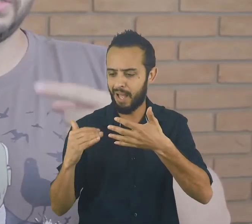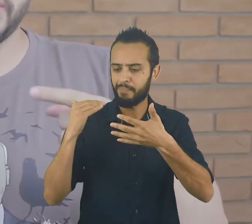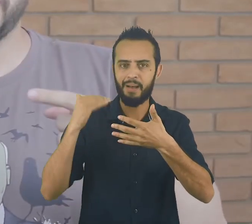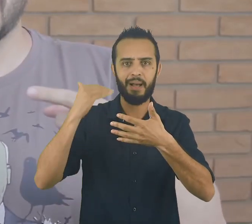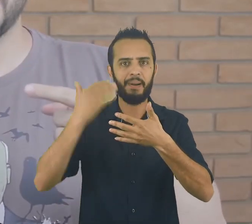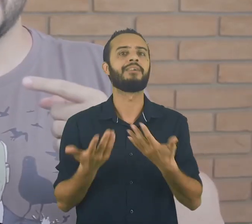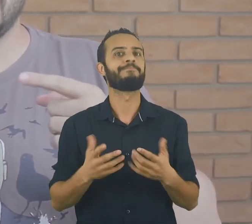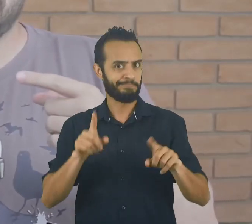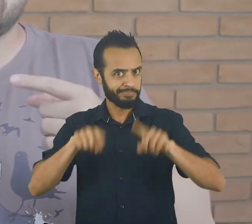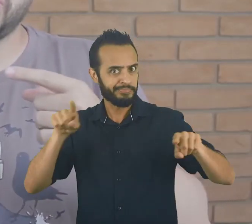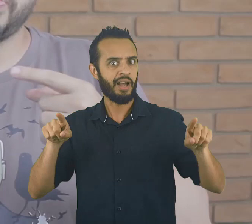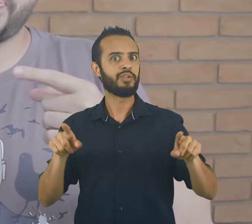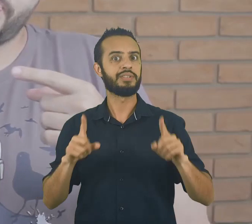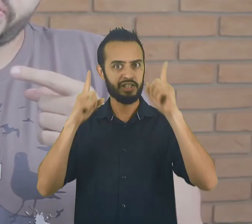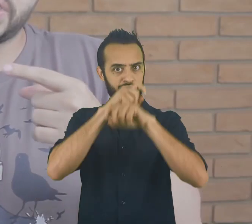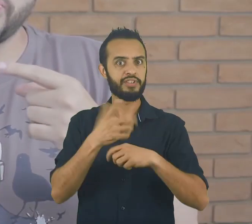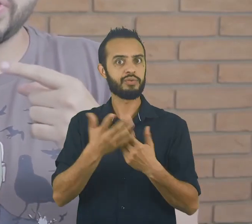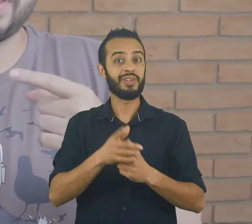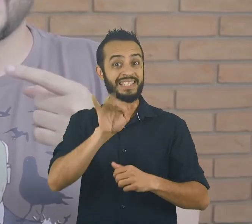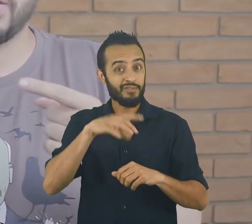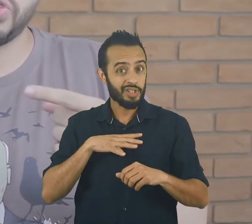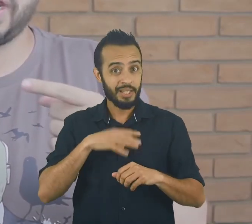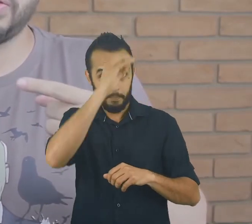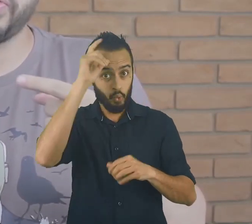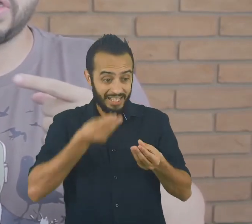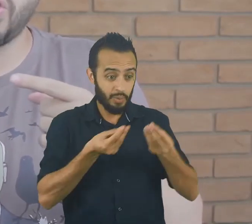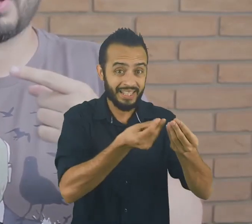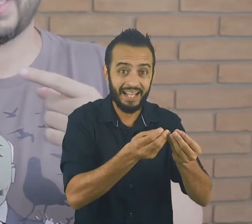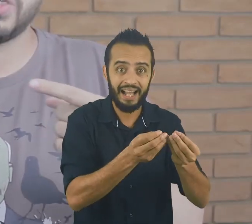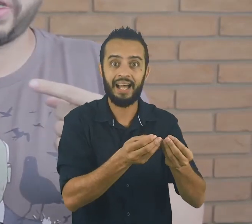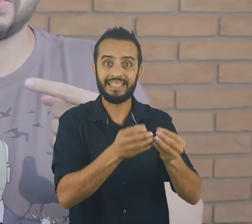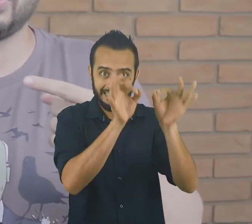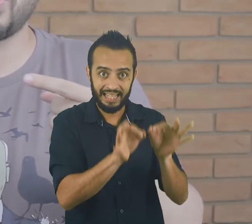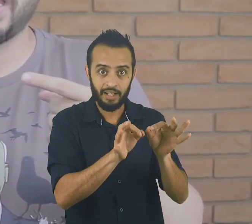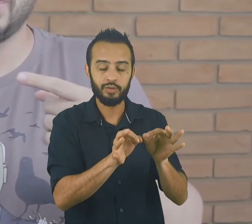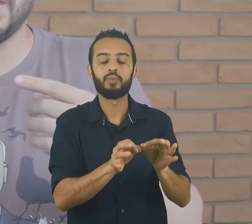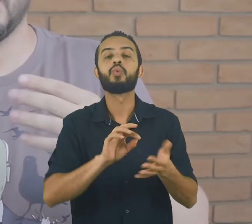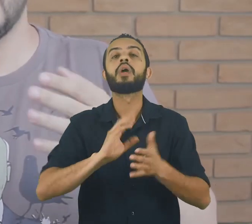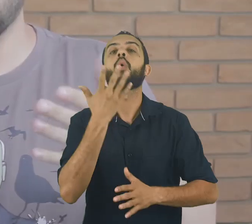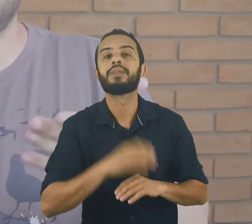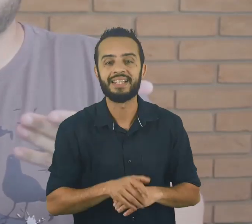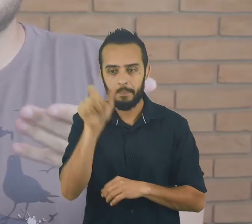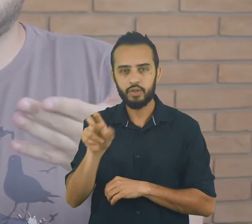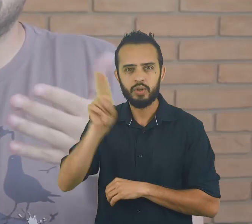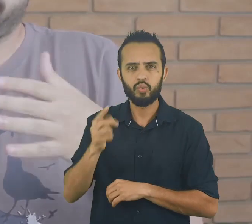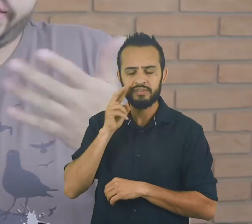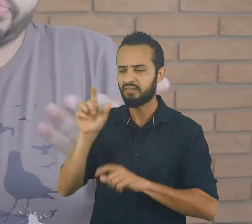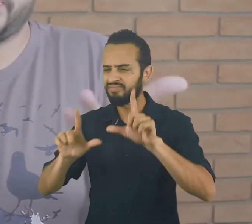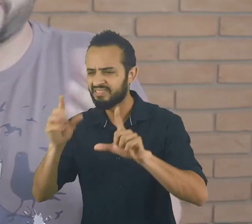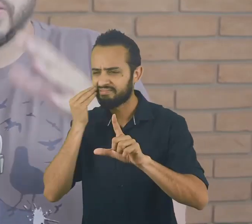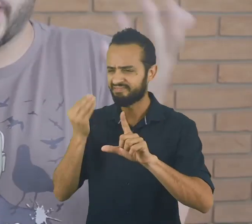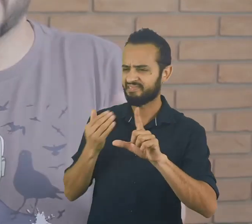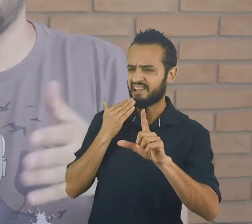de interatividade, isso, se você não entregar isso direito, você compromete a experiência do usuário. Então o design de interação,